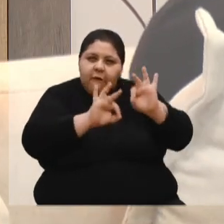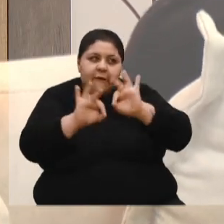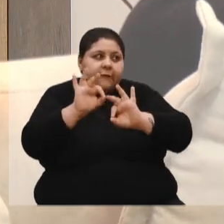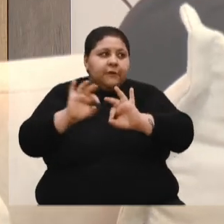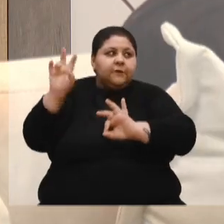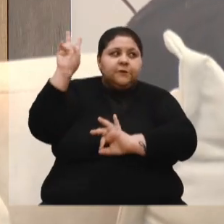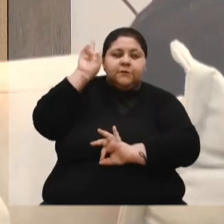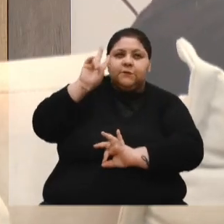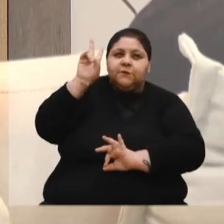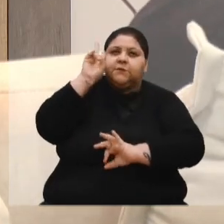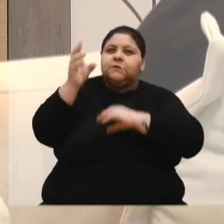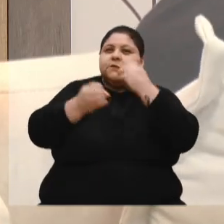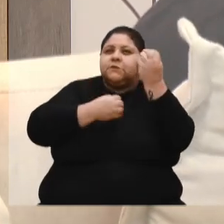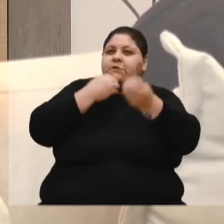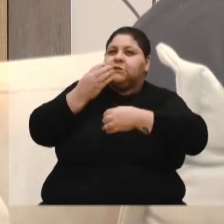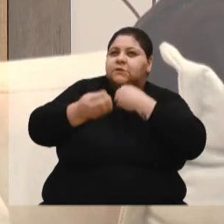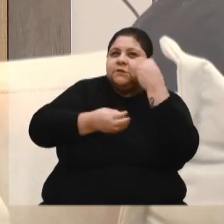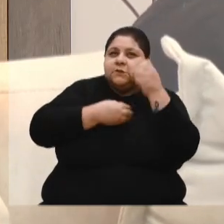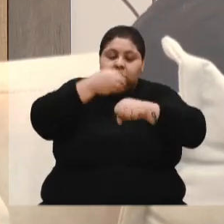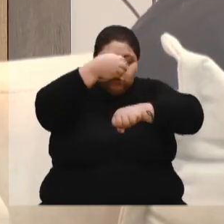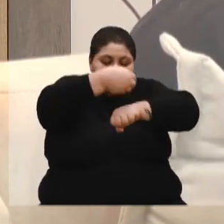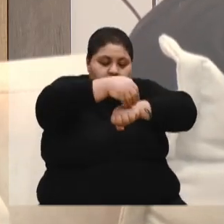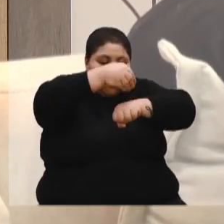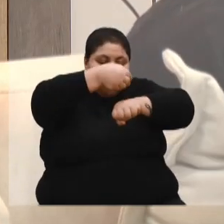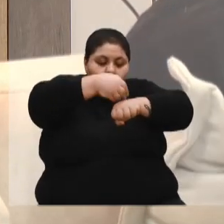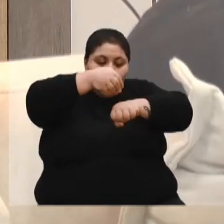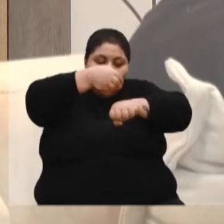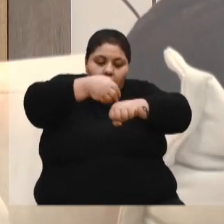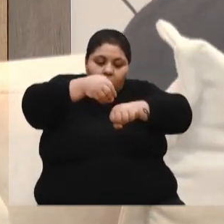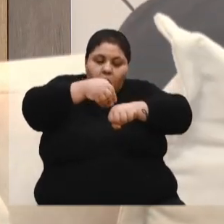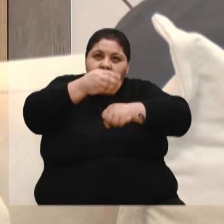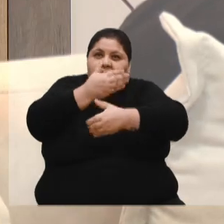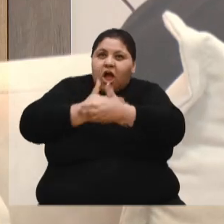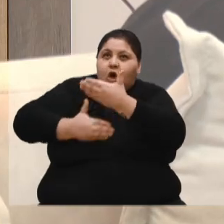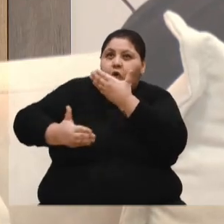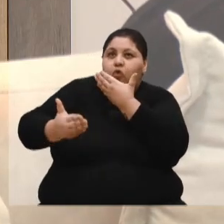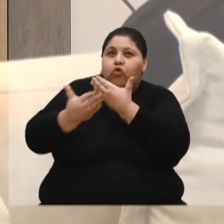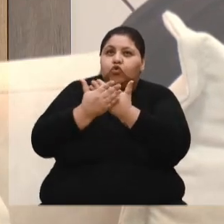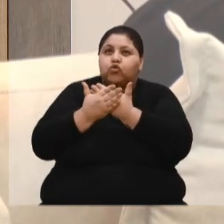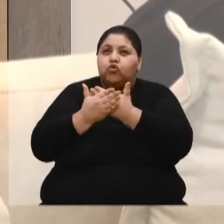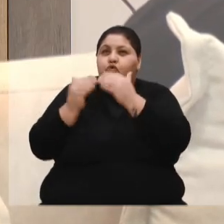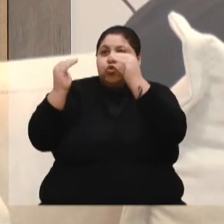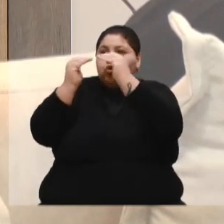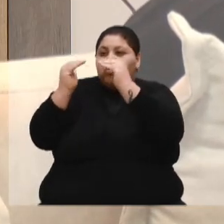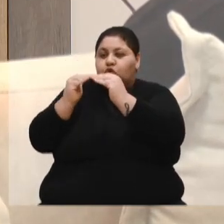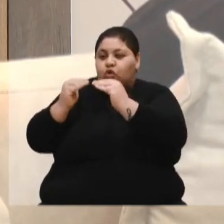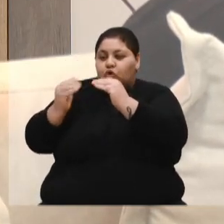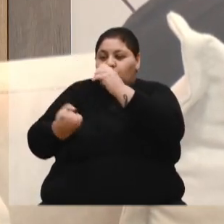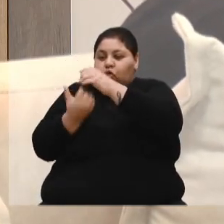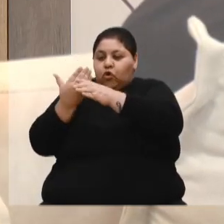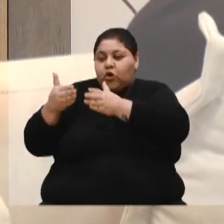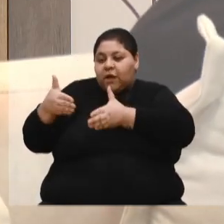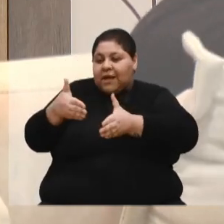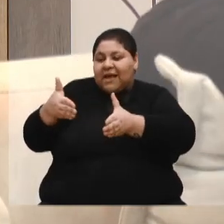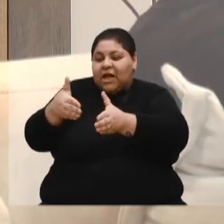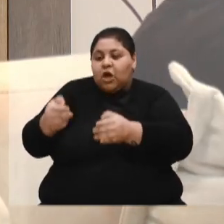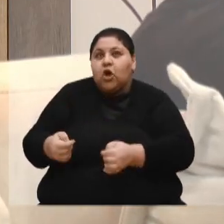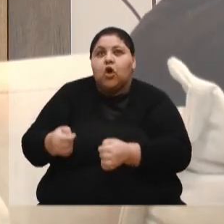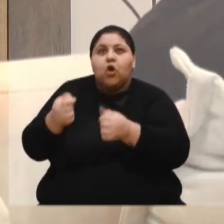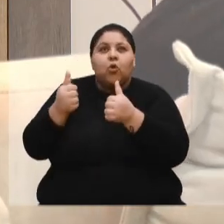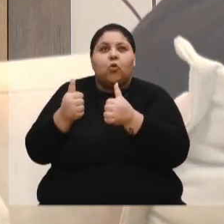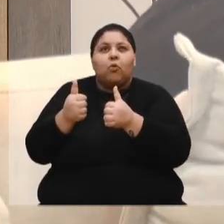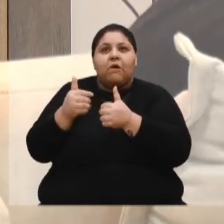elaboração histórica, poética, antropológica. Então, tudo isso vai com que você crie um caminho quase